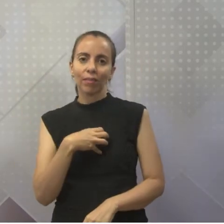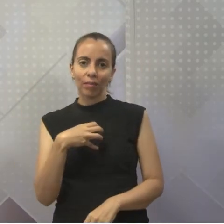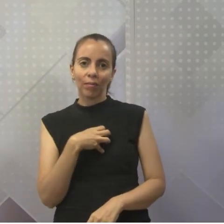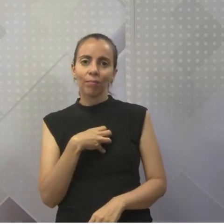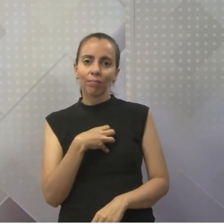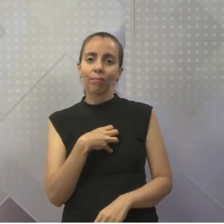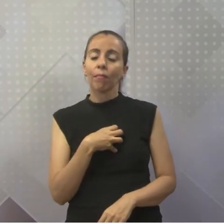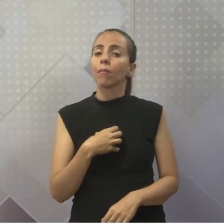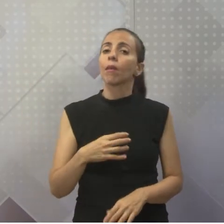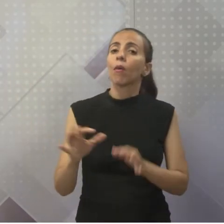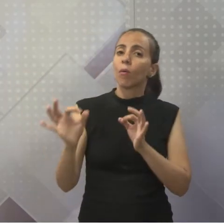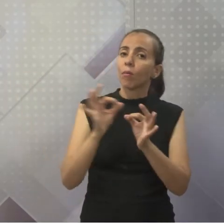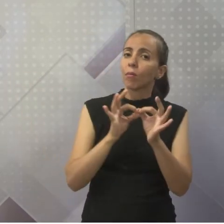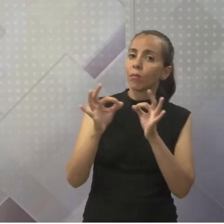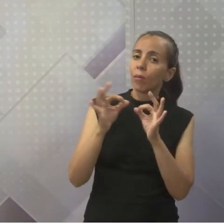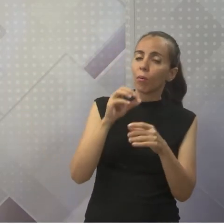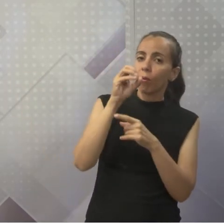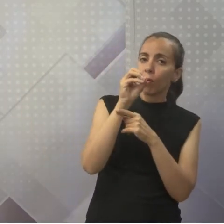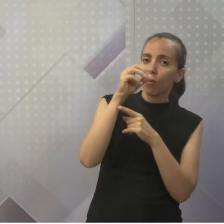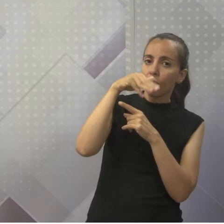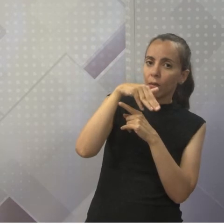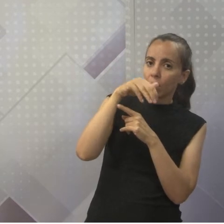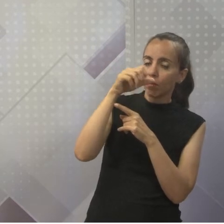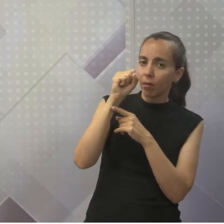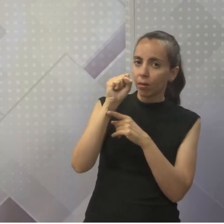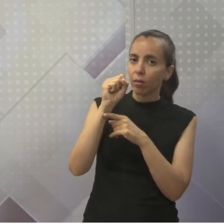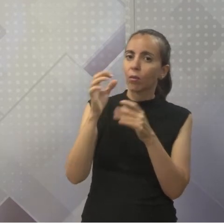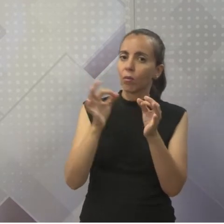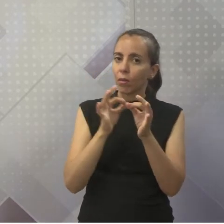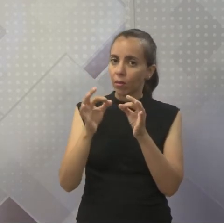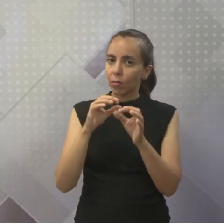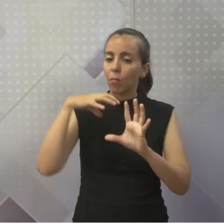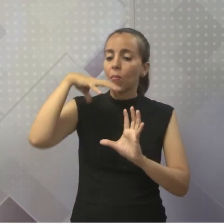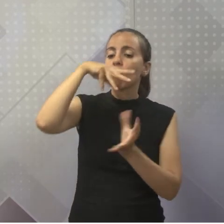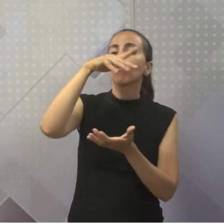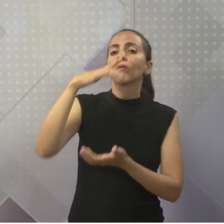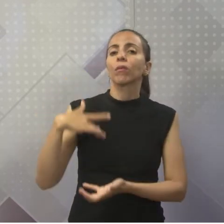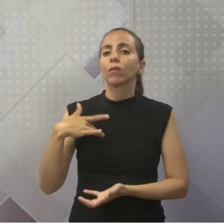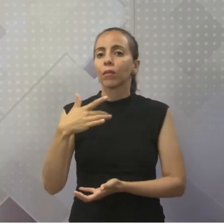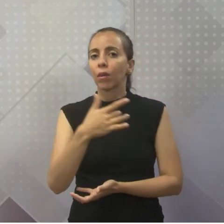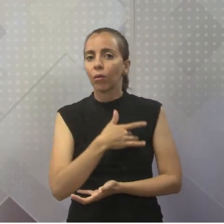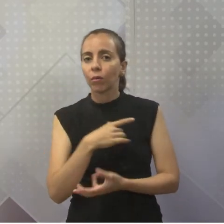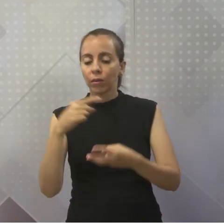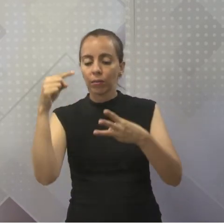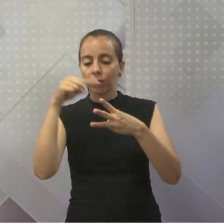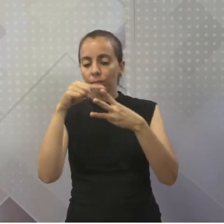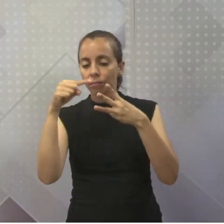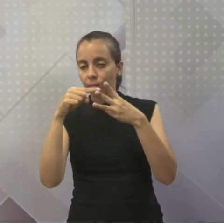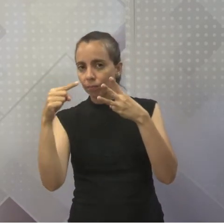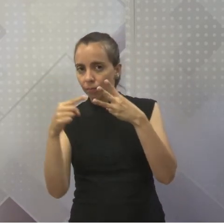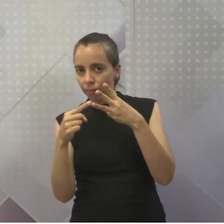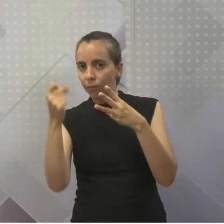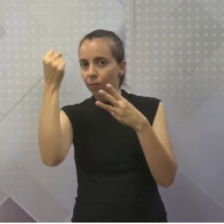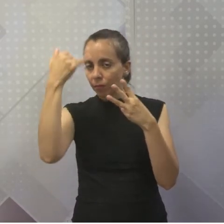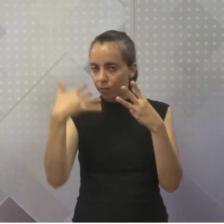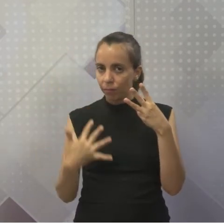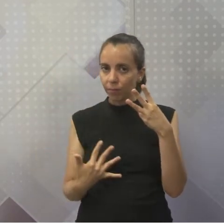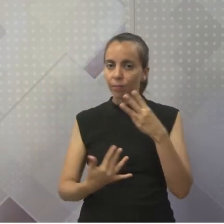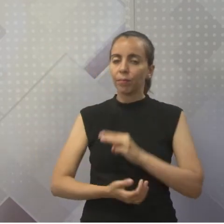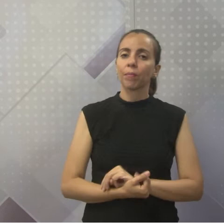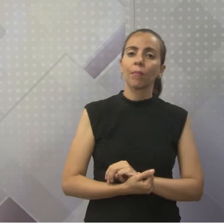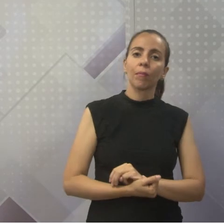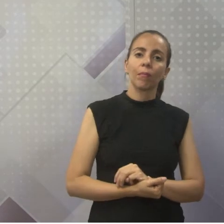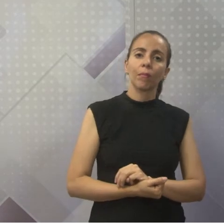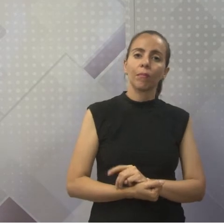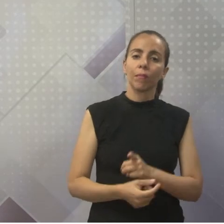Mundial de Saúde, ela tem três conceitos para explicar a disseminação de doenças. A gente